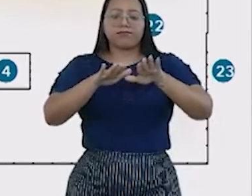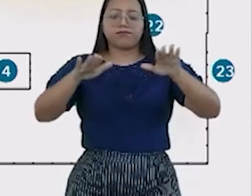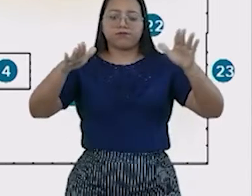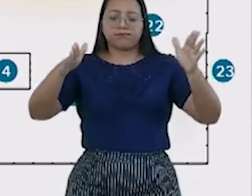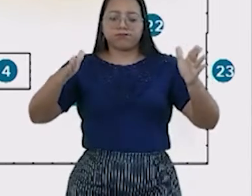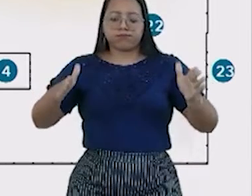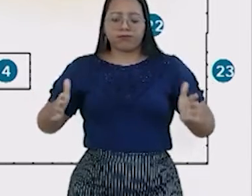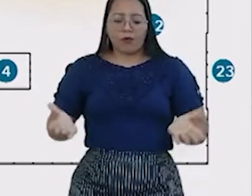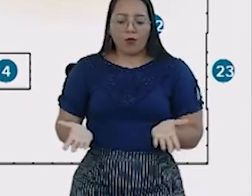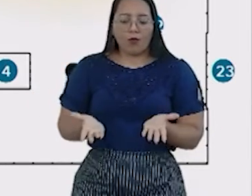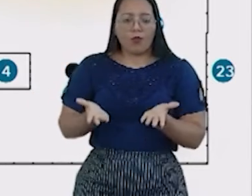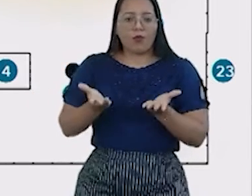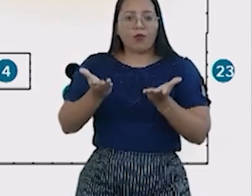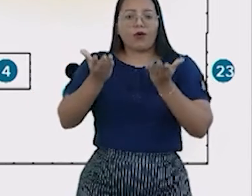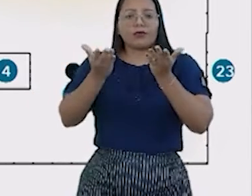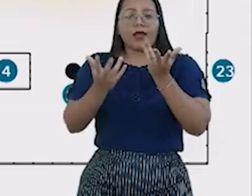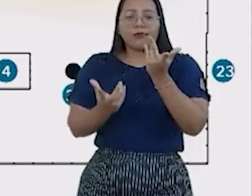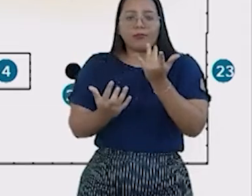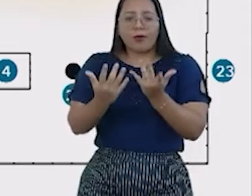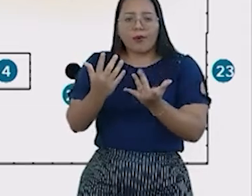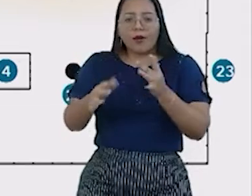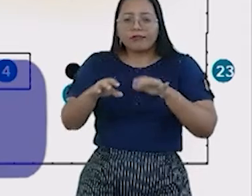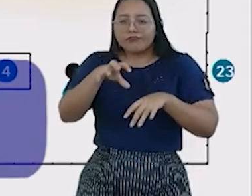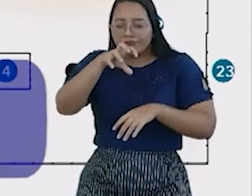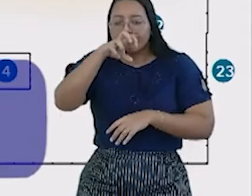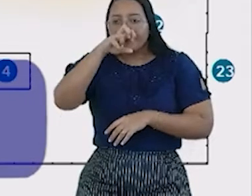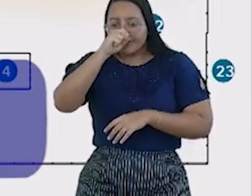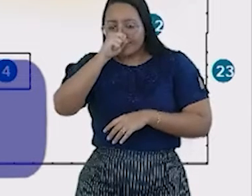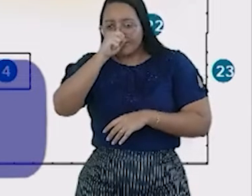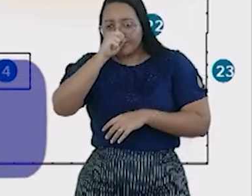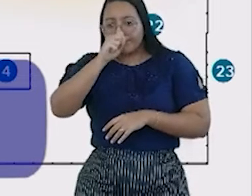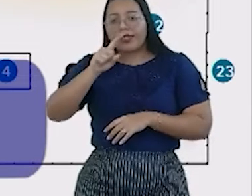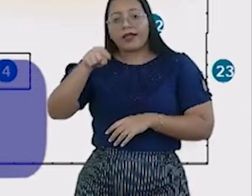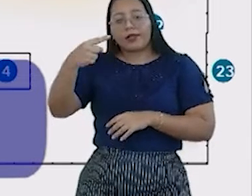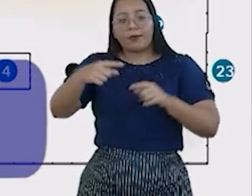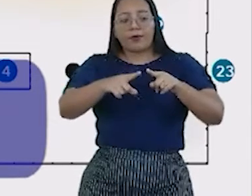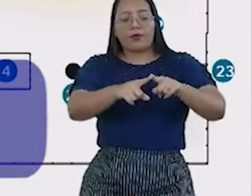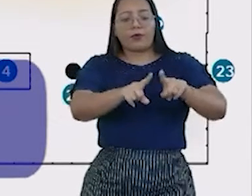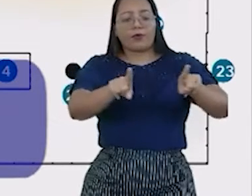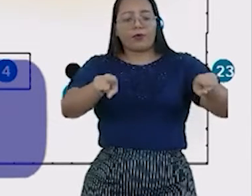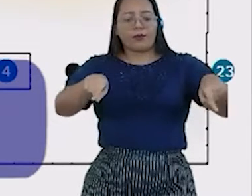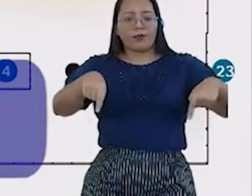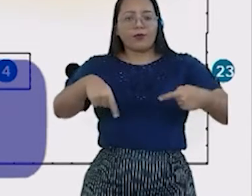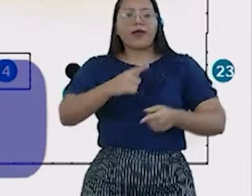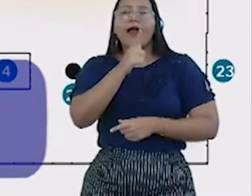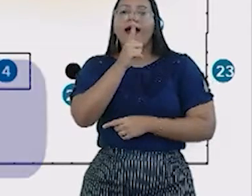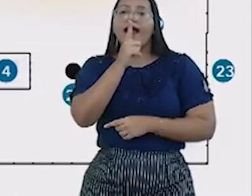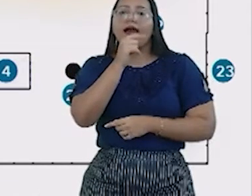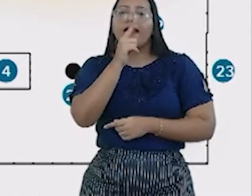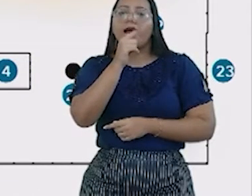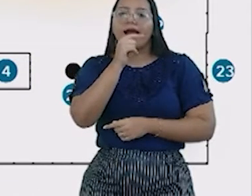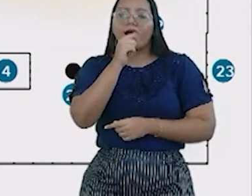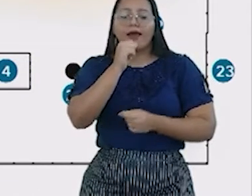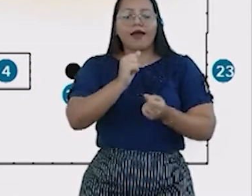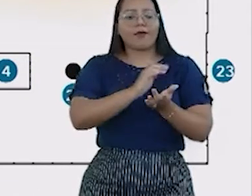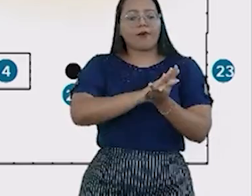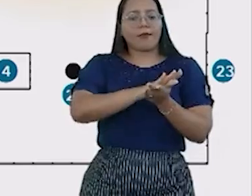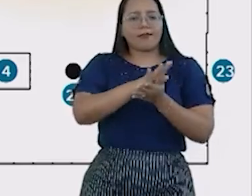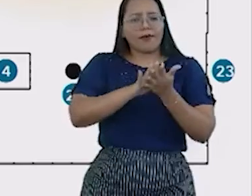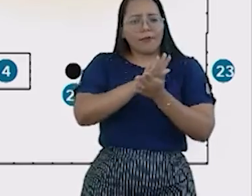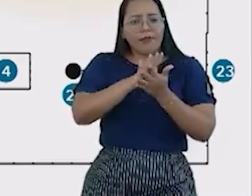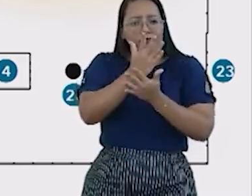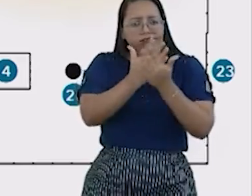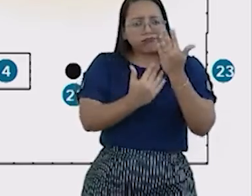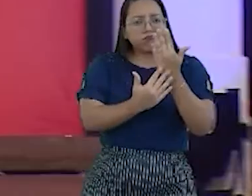logo depois do altar de incenso, nós temos aqui a bacia, que era onde eles lavavam a mão. Por fazer todo o incenso,